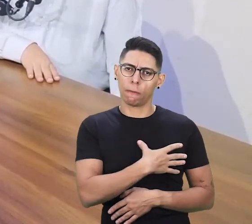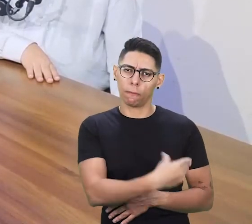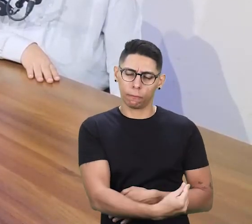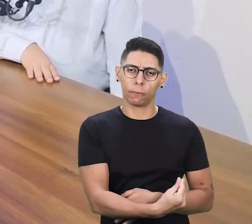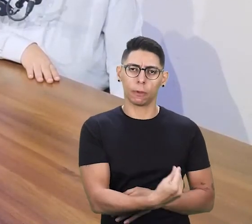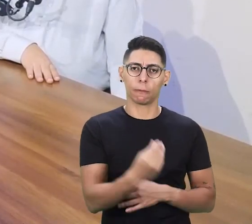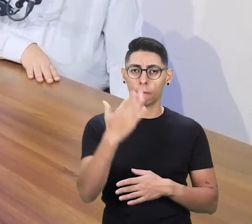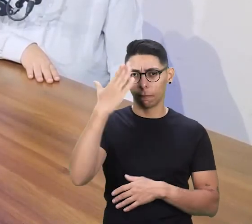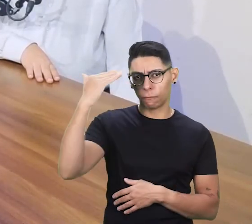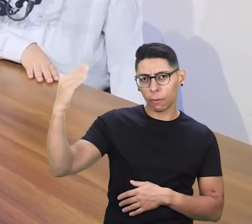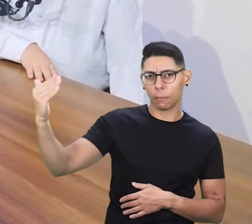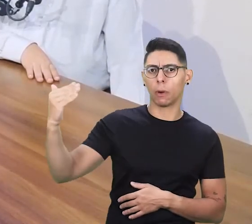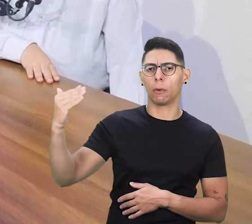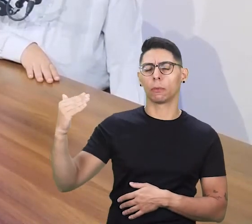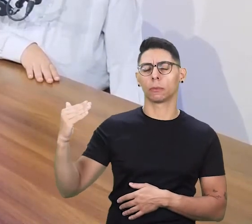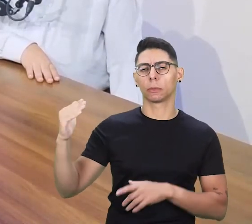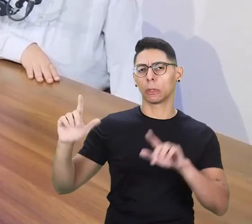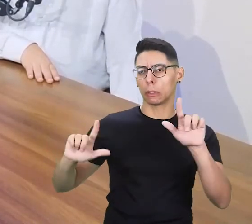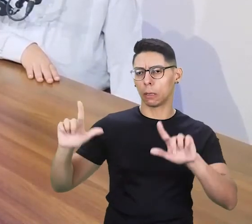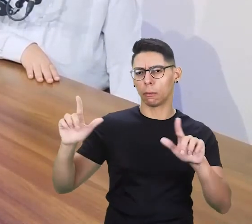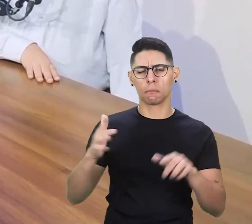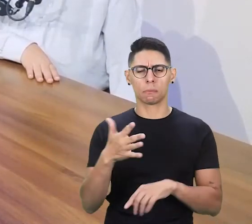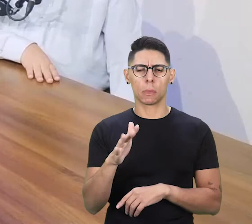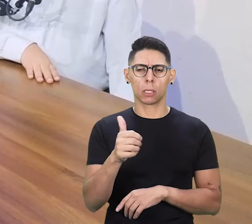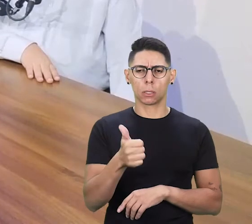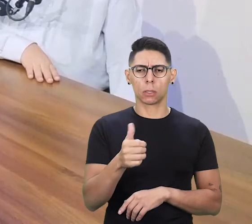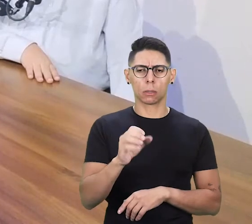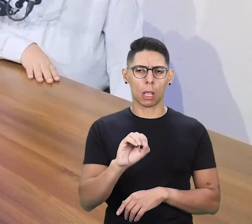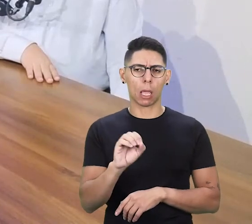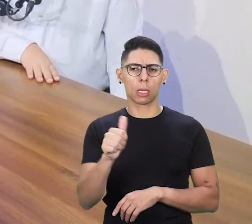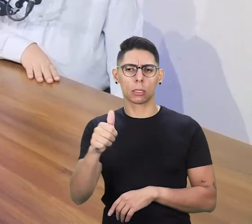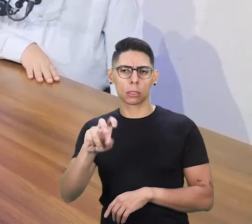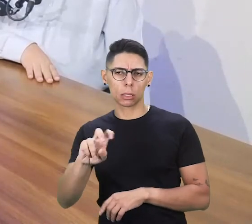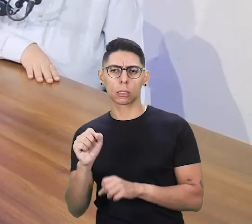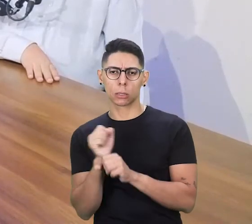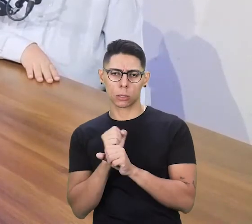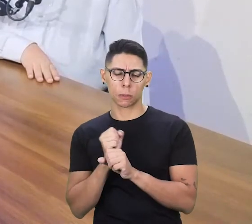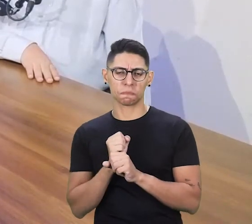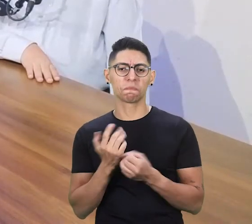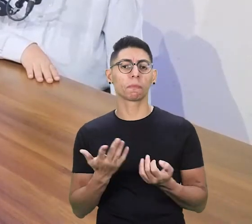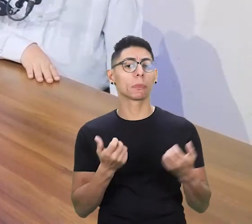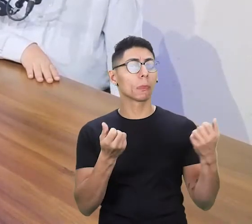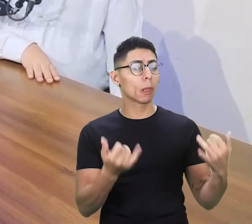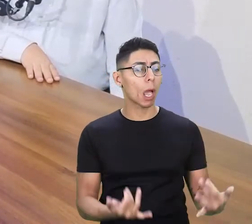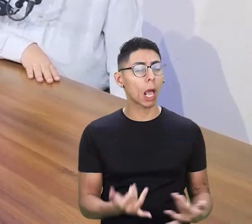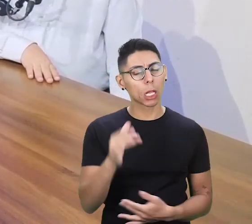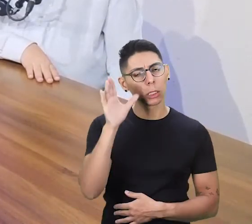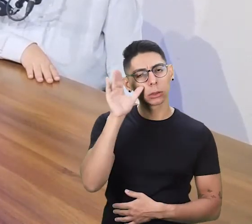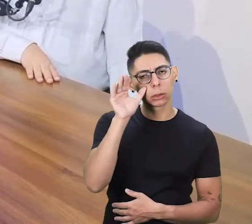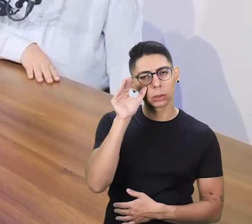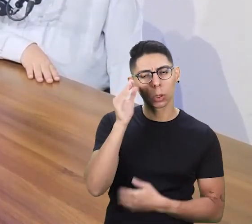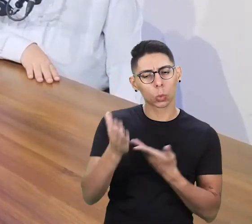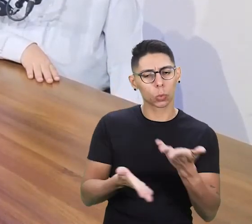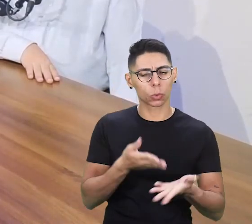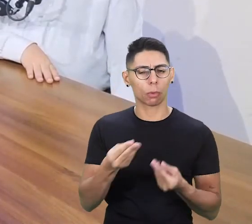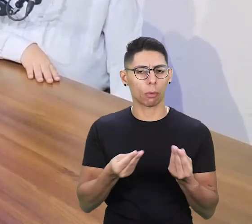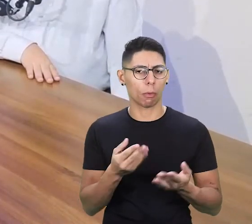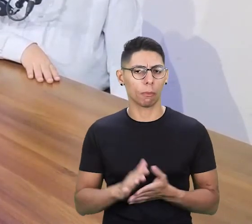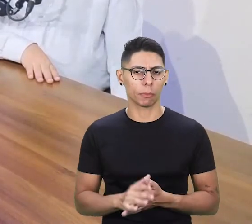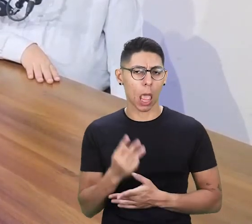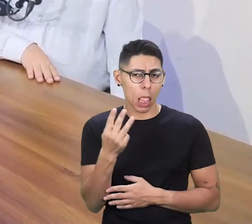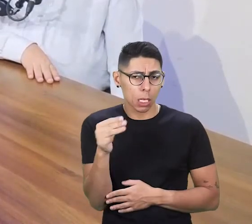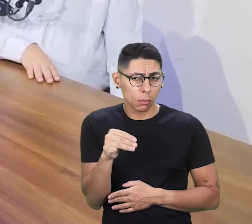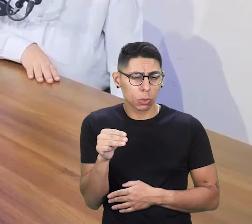para cá, né? De uns 10, 15 anos para cá. Isso. E aí, vamos falar das corujices agora? 3